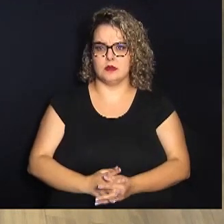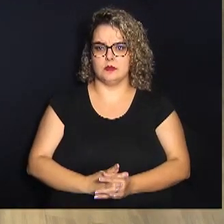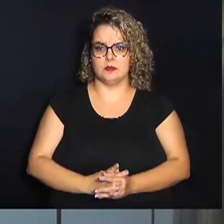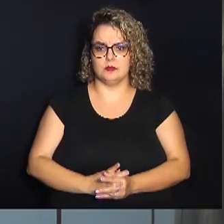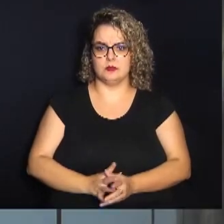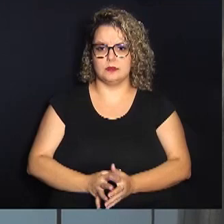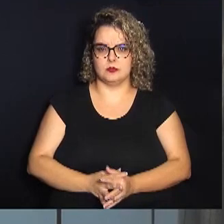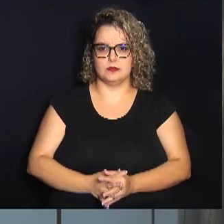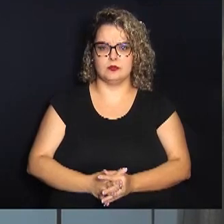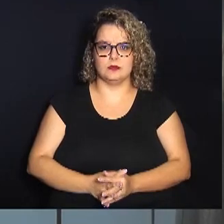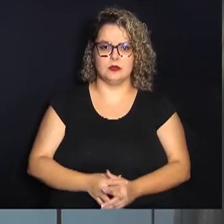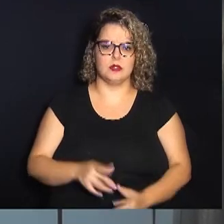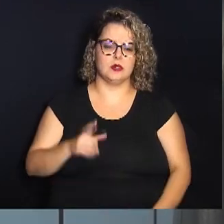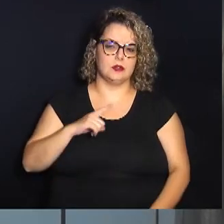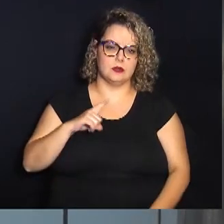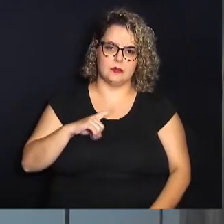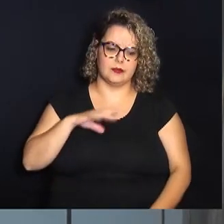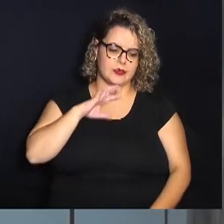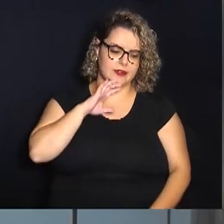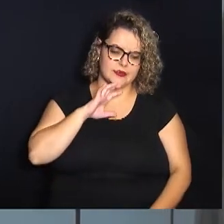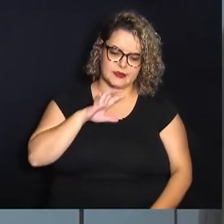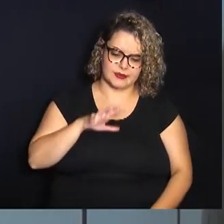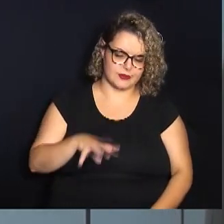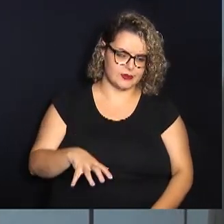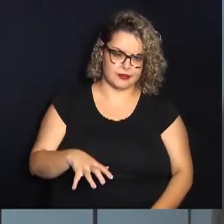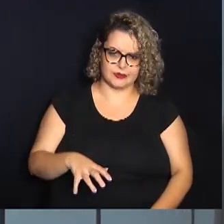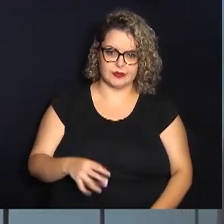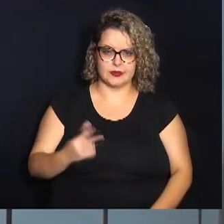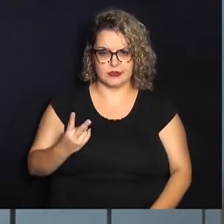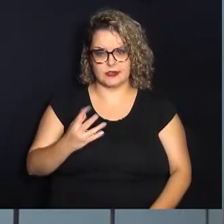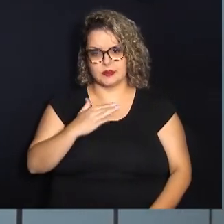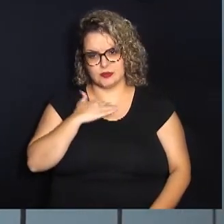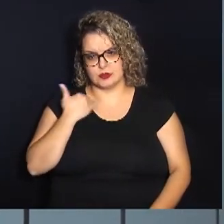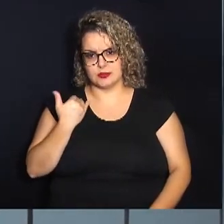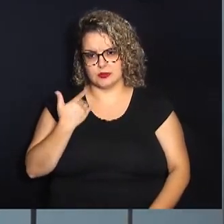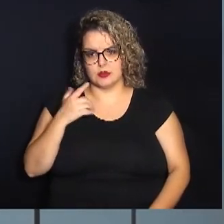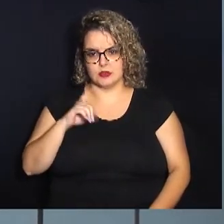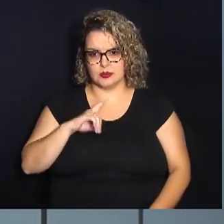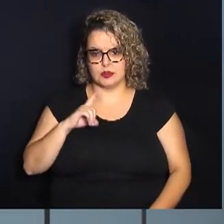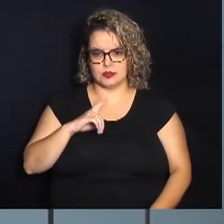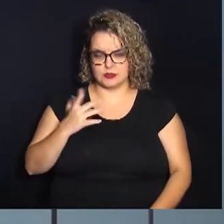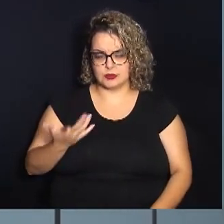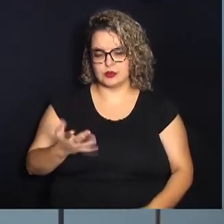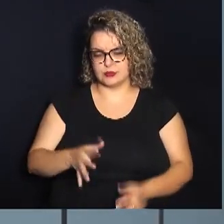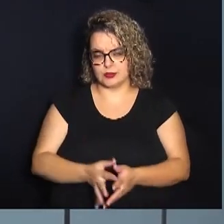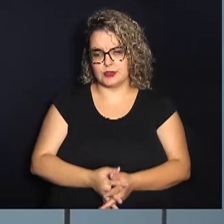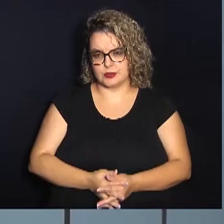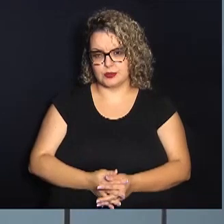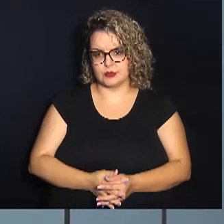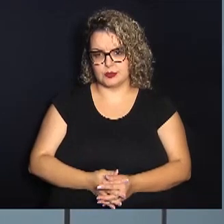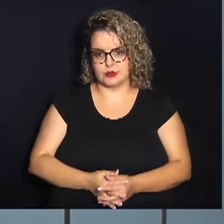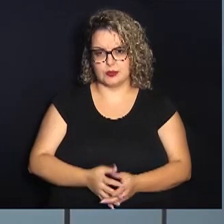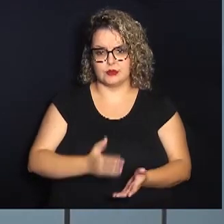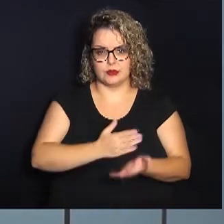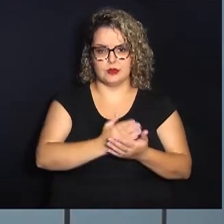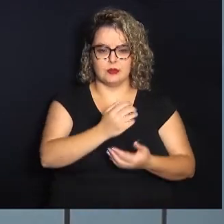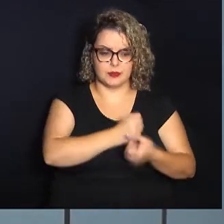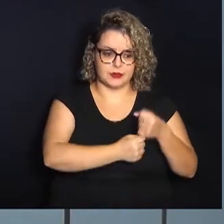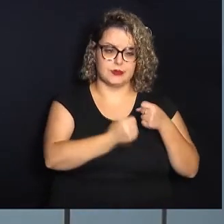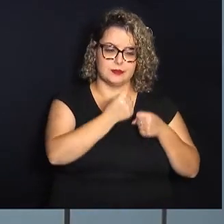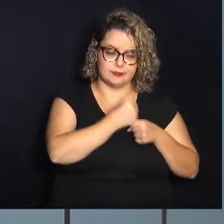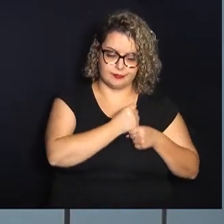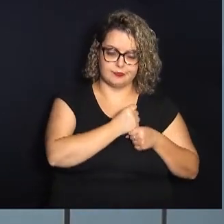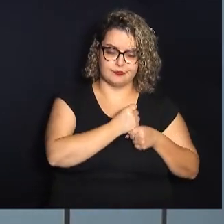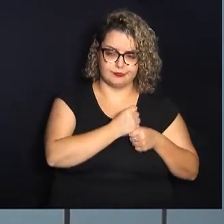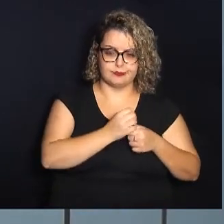essa catástrofe que aconteceu, posso chamar assim, dessas 2 mortes que tivemos no início do ano passado, né?